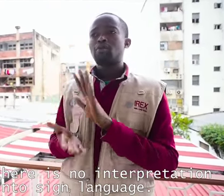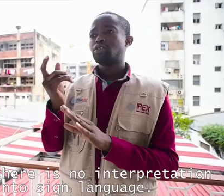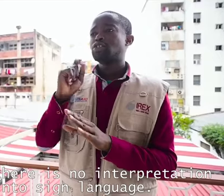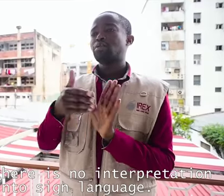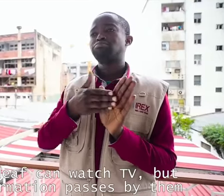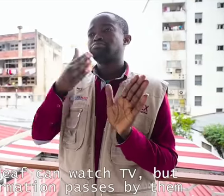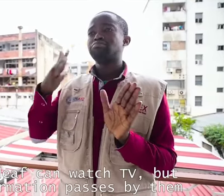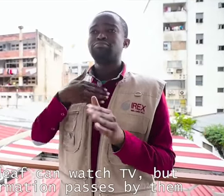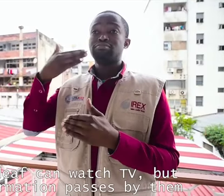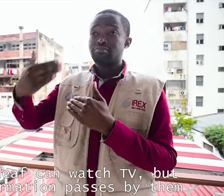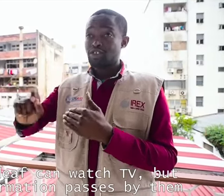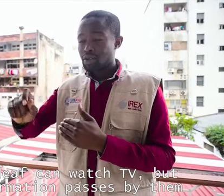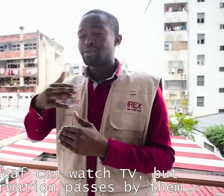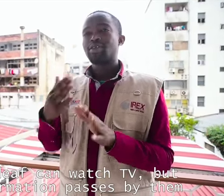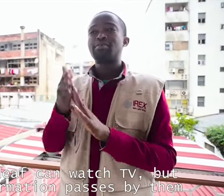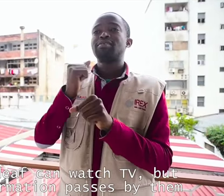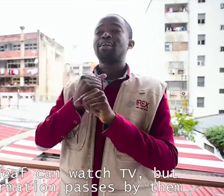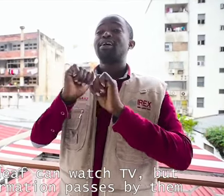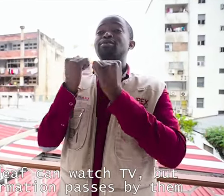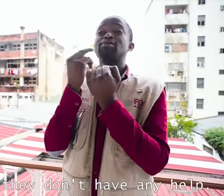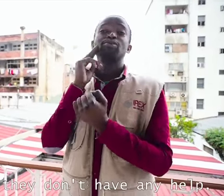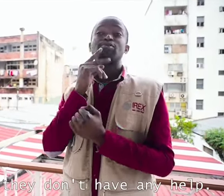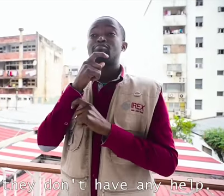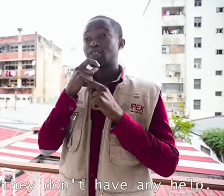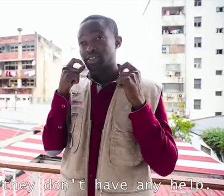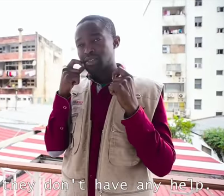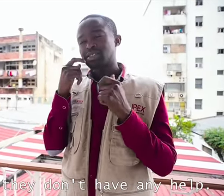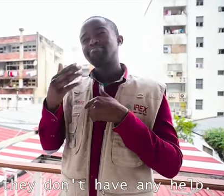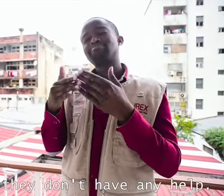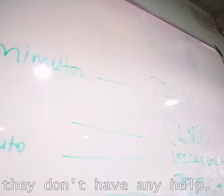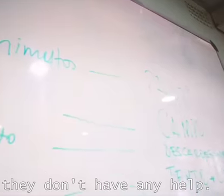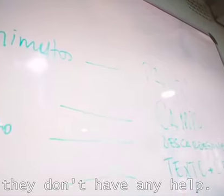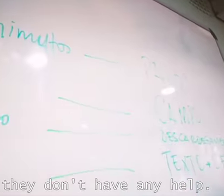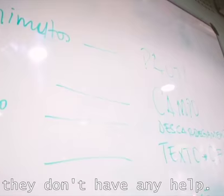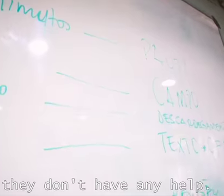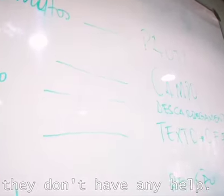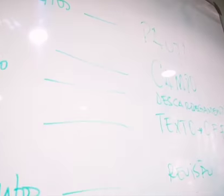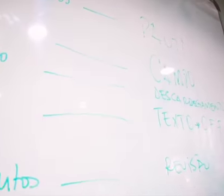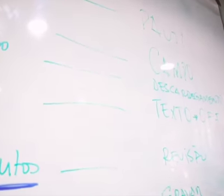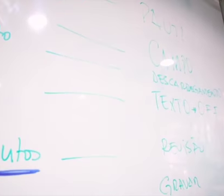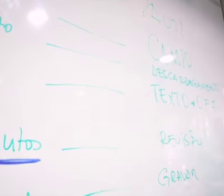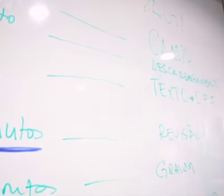surdos podem assistir a televisão, mas muita informação lhes passa, porque não têm qualquer ajuda.